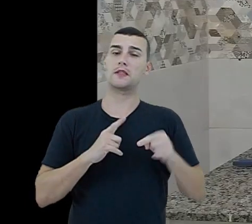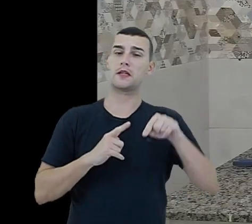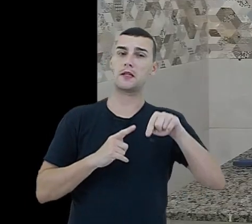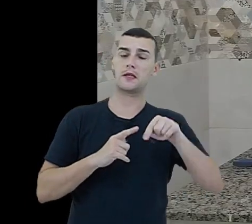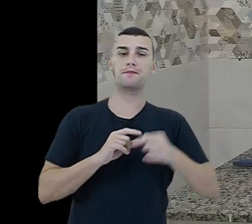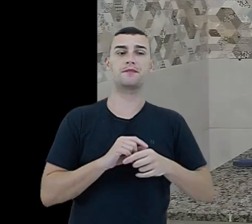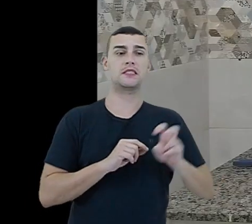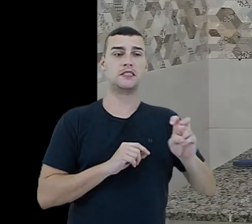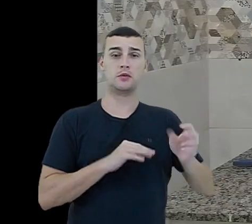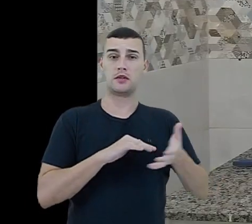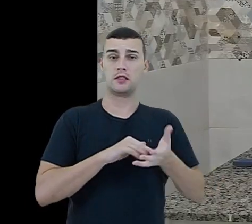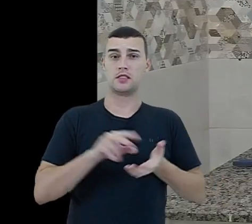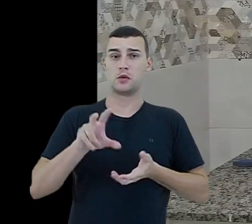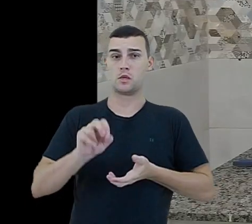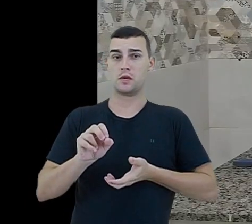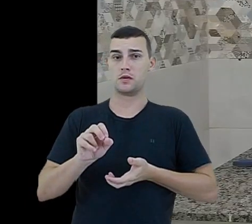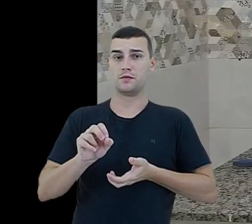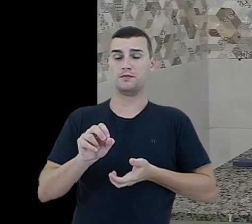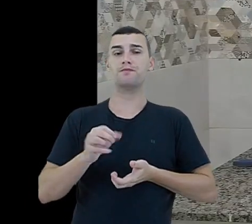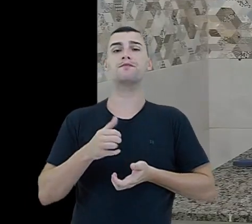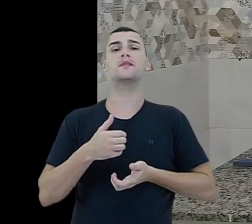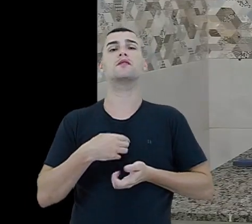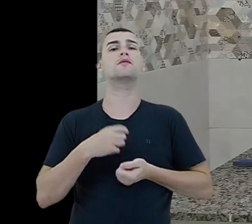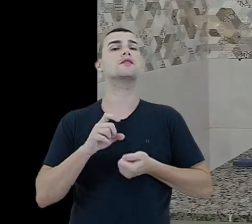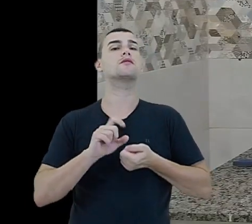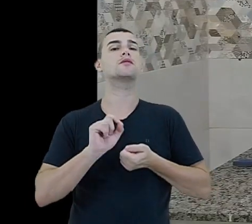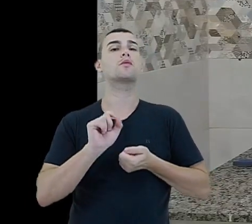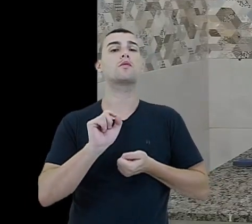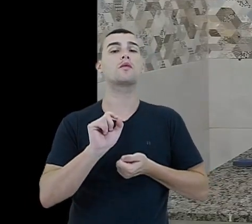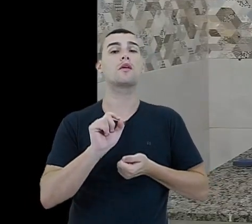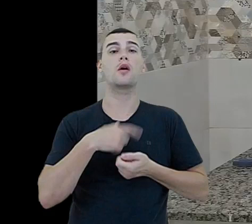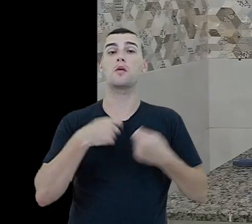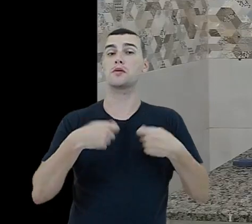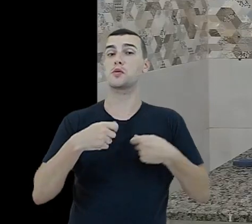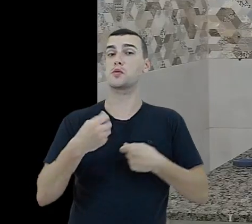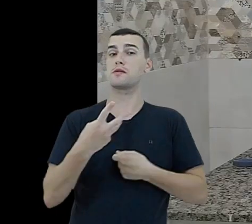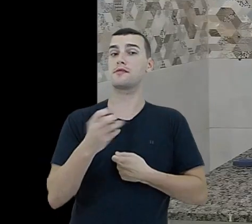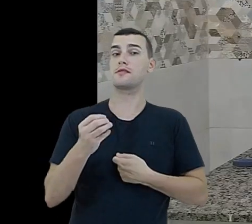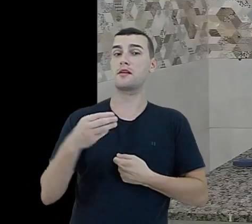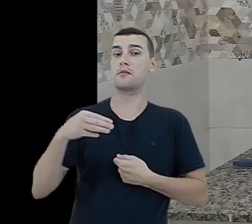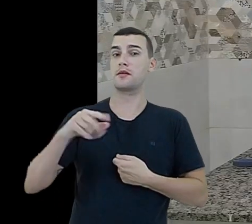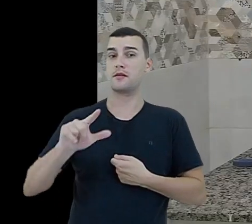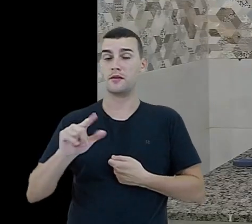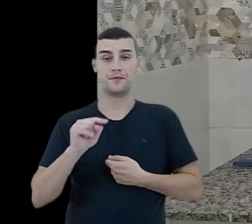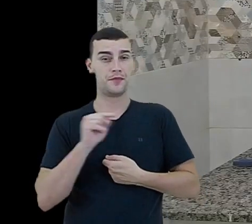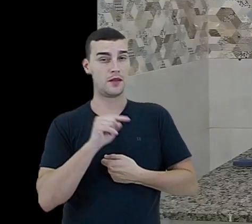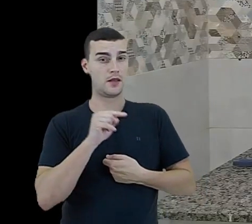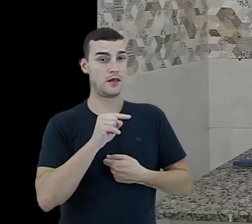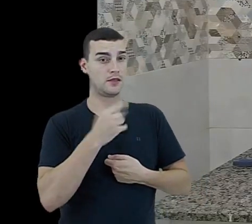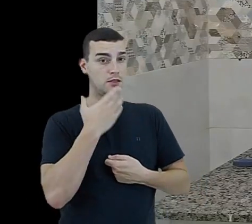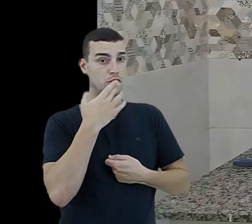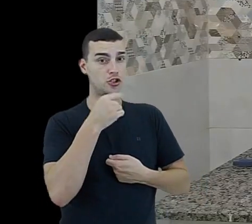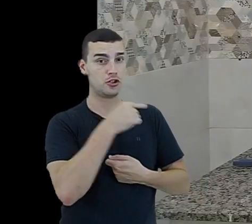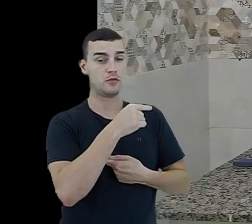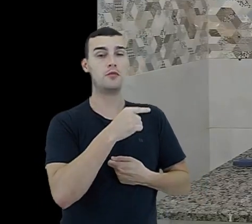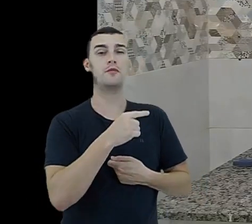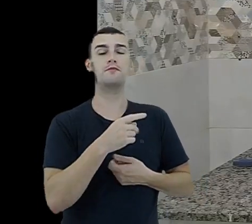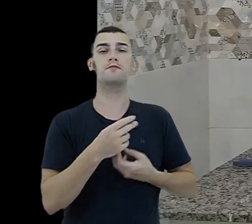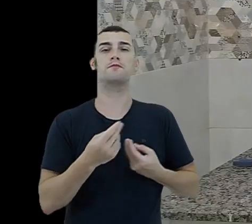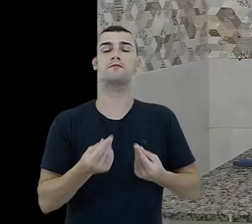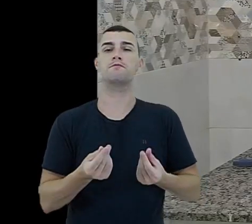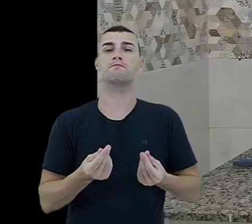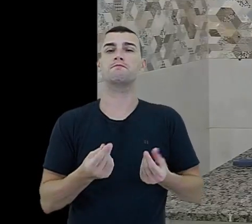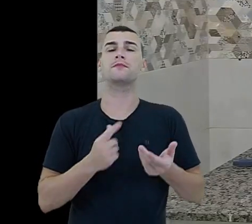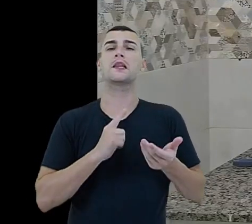30 microlitros. Então, o que eu tenho que fazer? Essas micropipetas que têm essa faixa de capacidade, elas vêm com uma